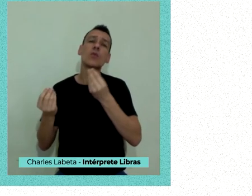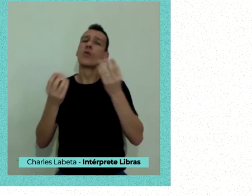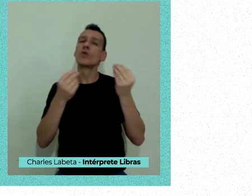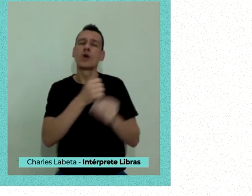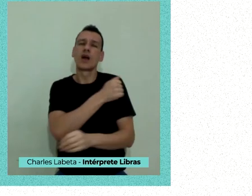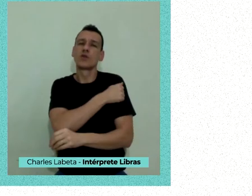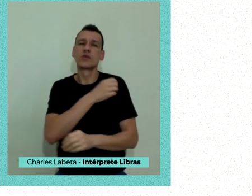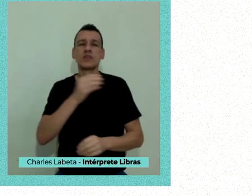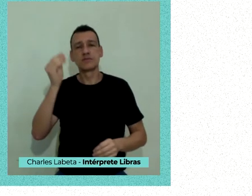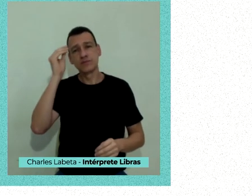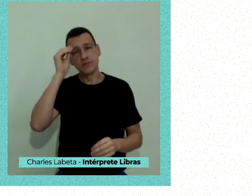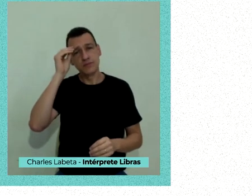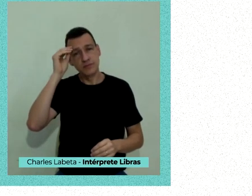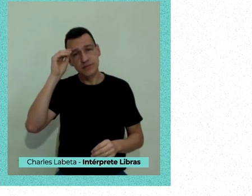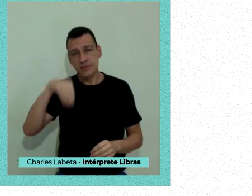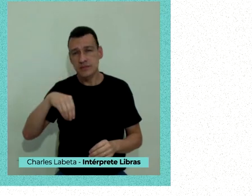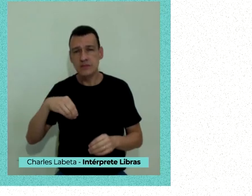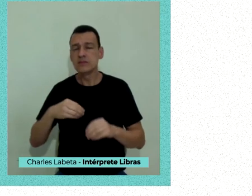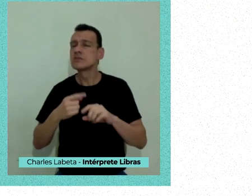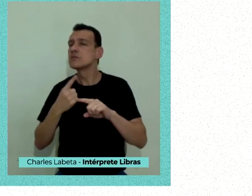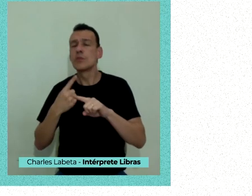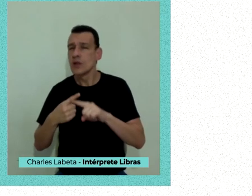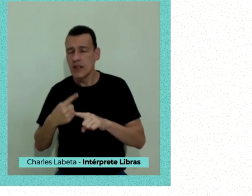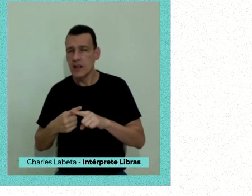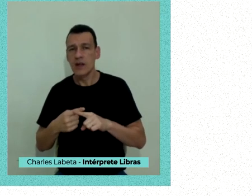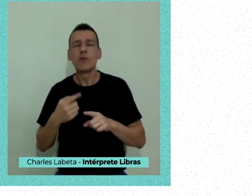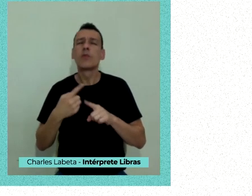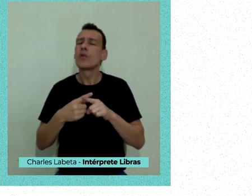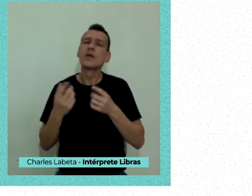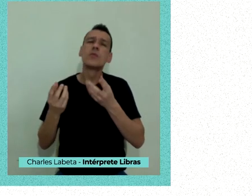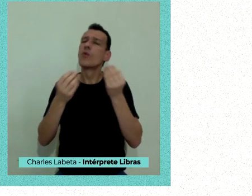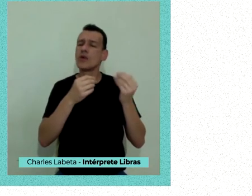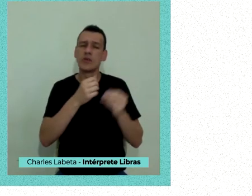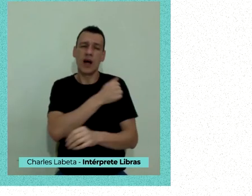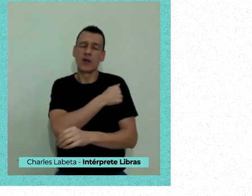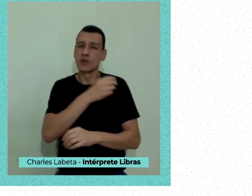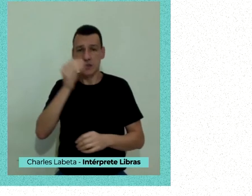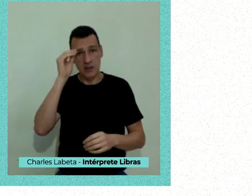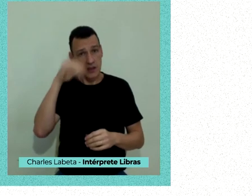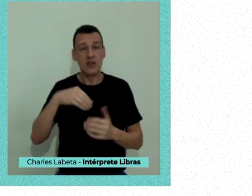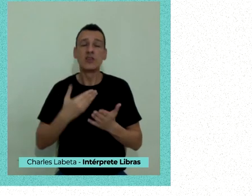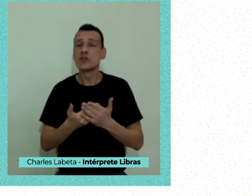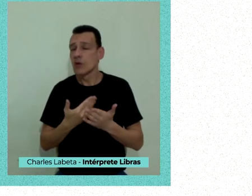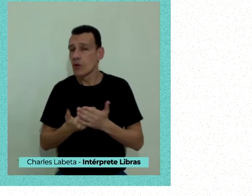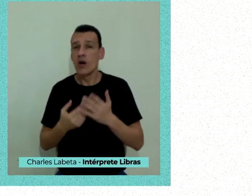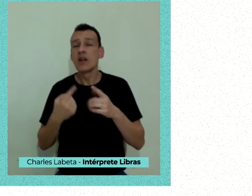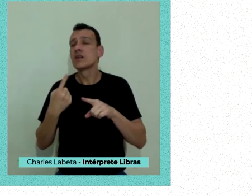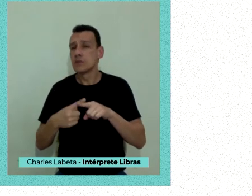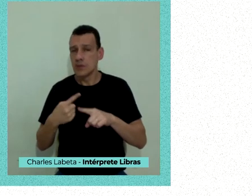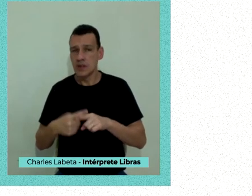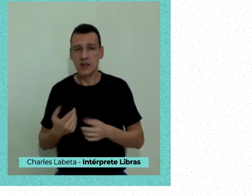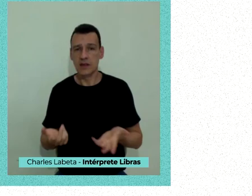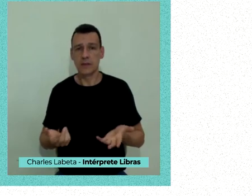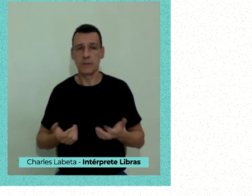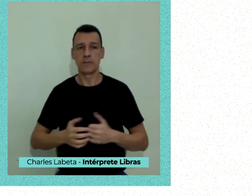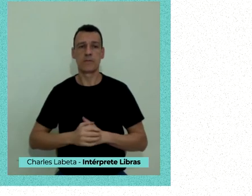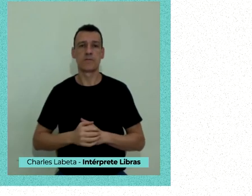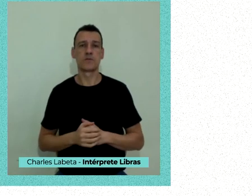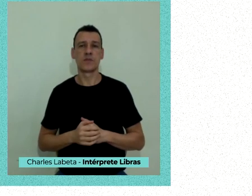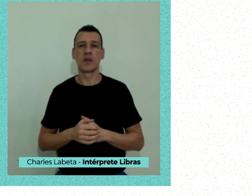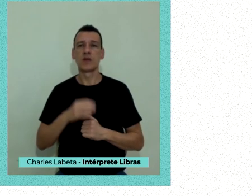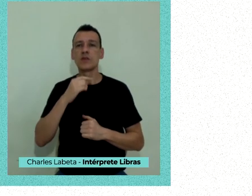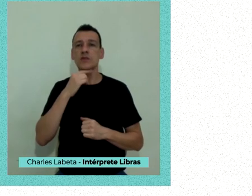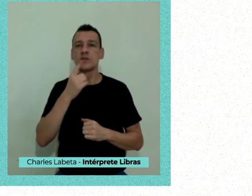motivação e sentido de estar na escola, a não conseguirem acessar as informações importantes para o